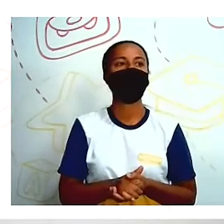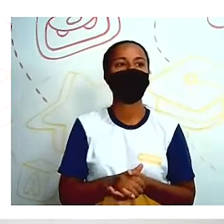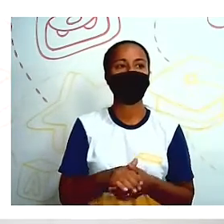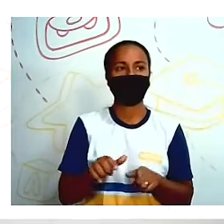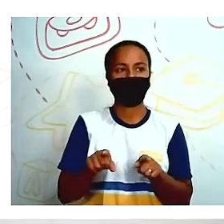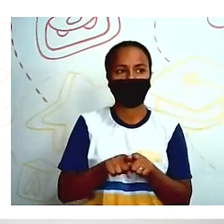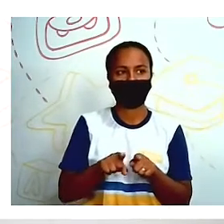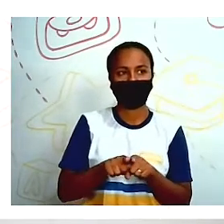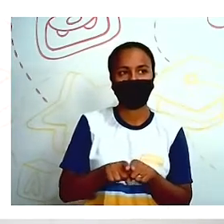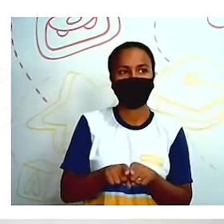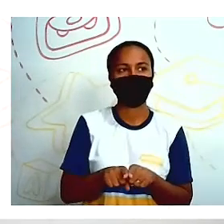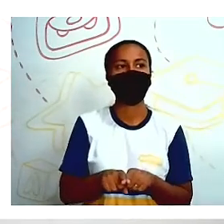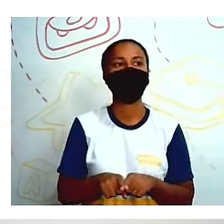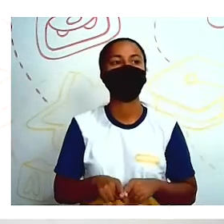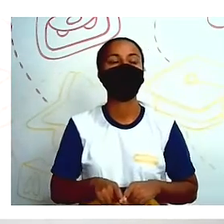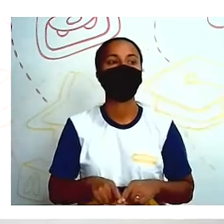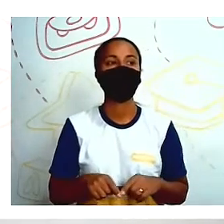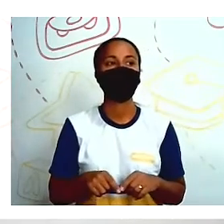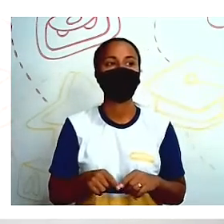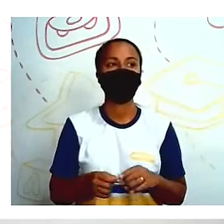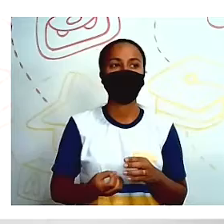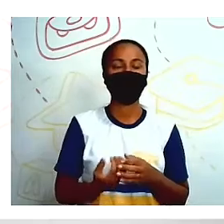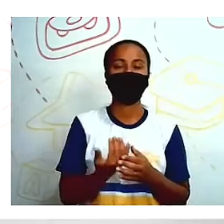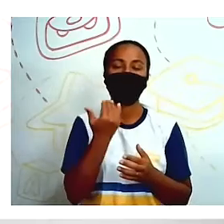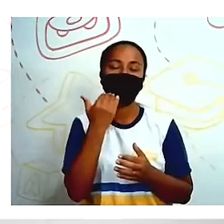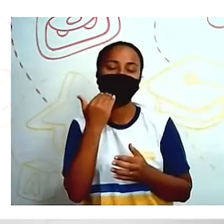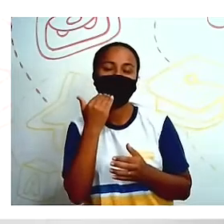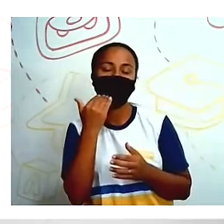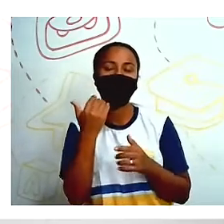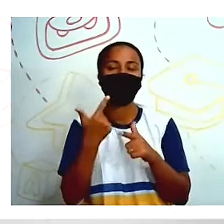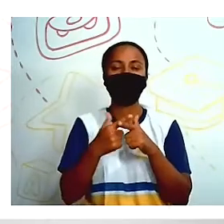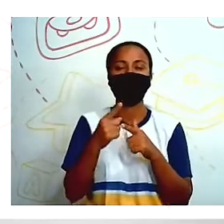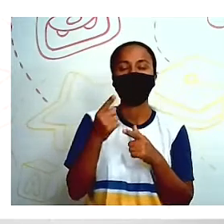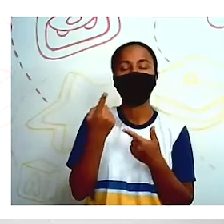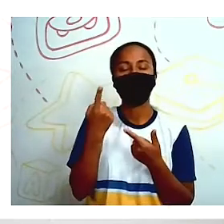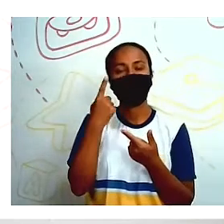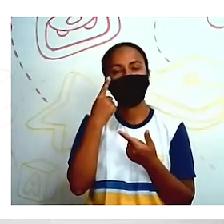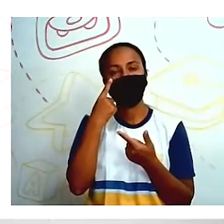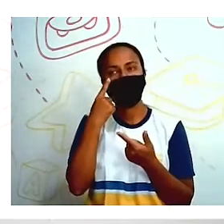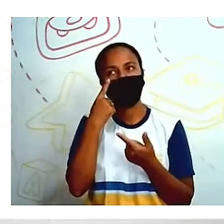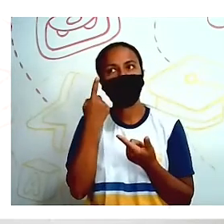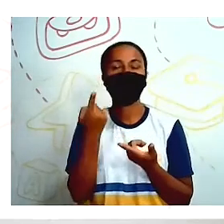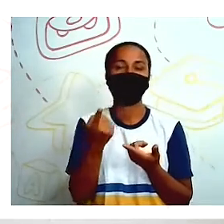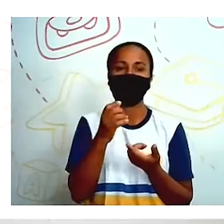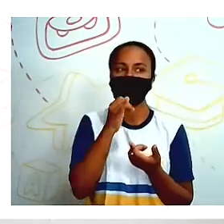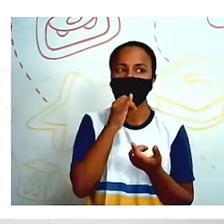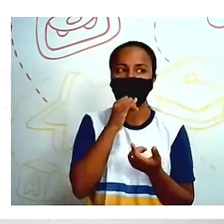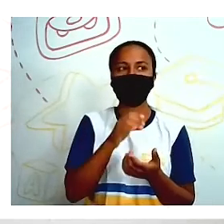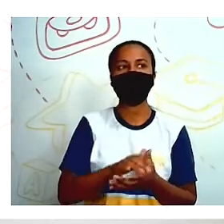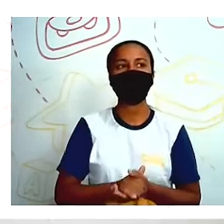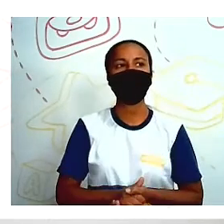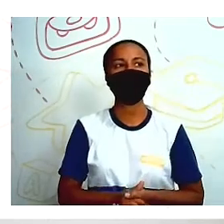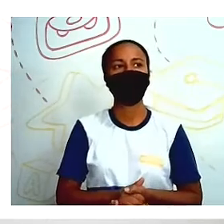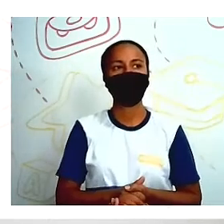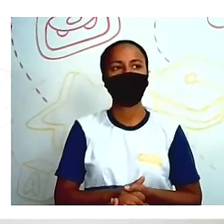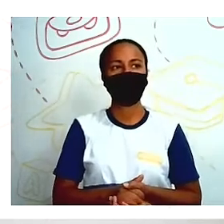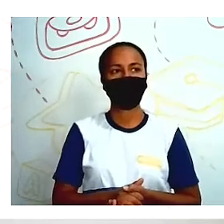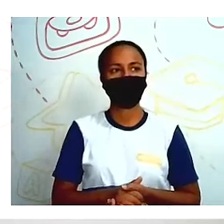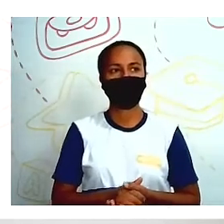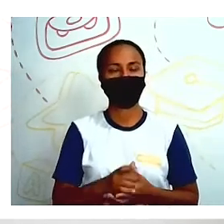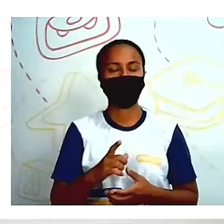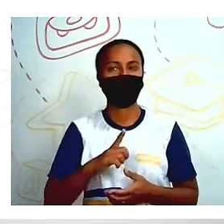eles vão causando defeitos, né, no seu funcionamento. Então, essa presbiopia, ela vai ter